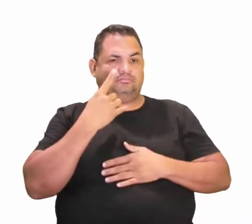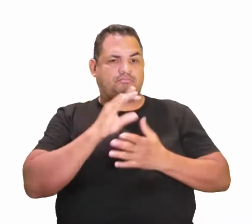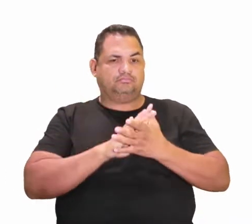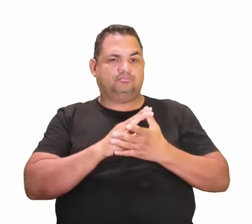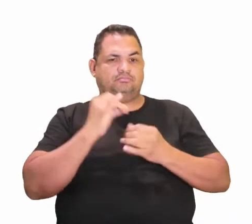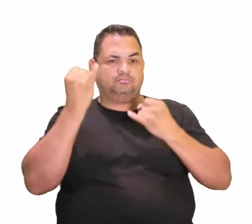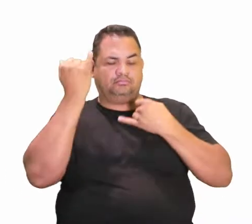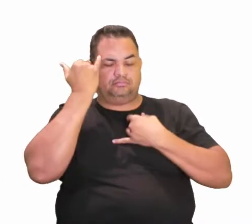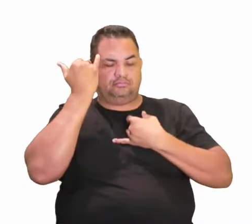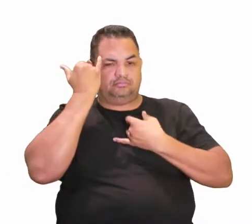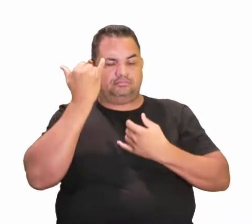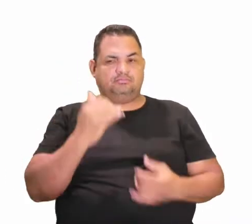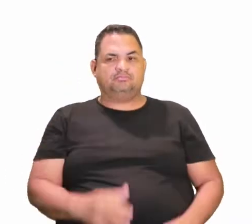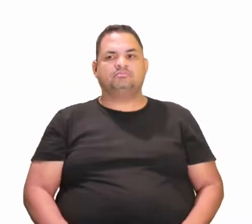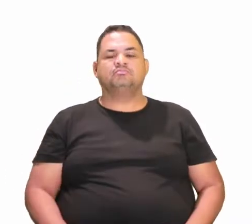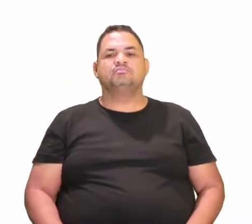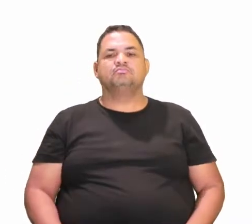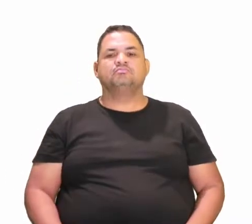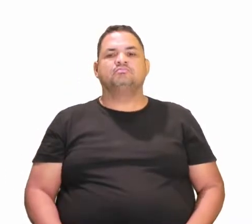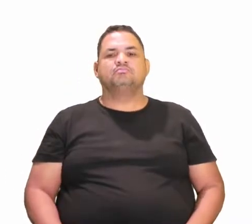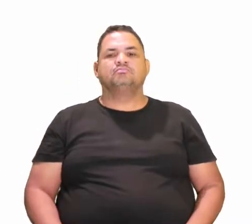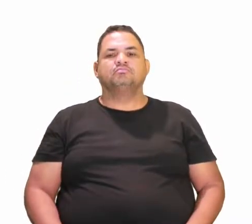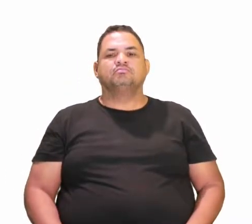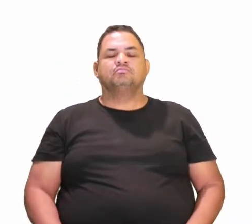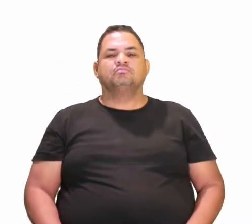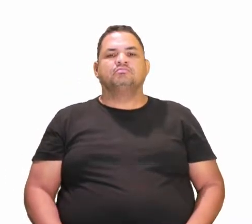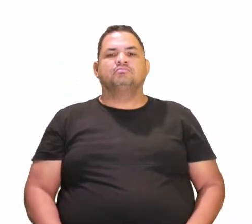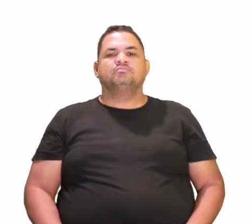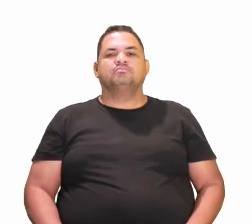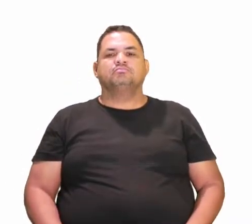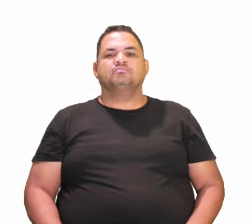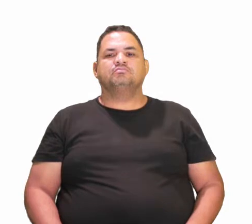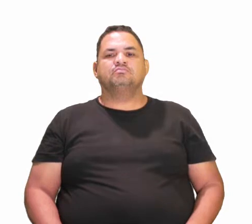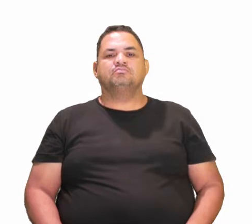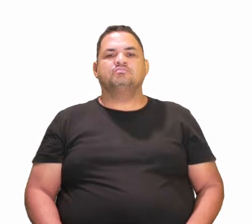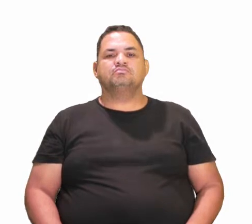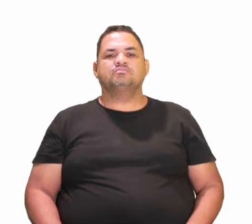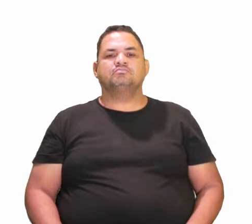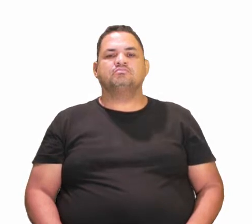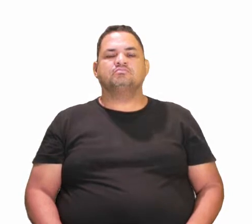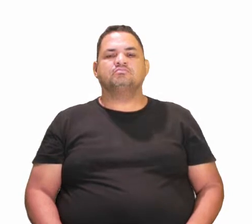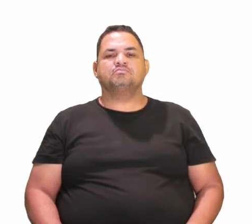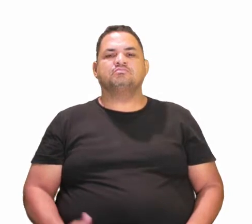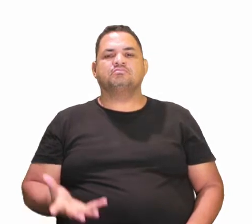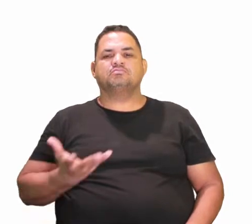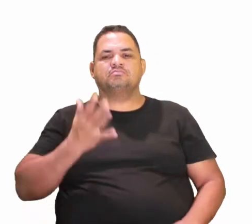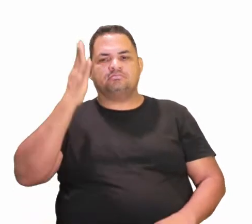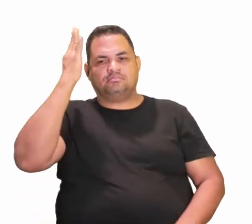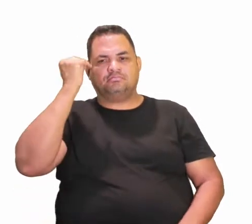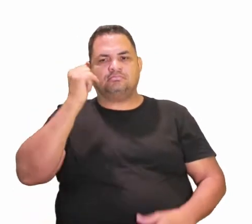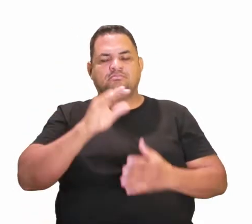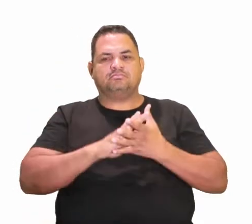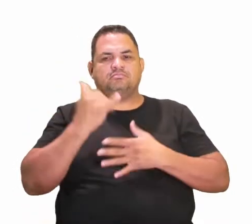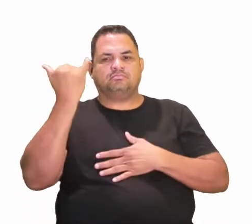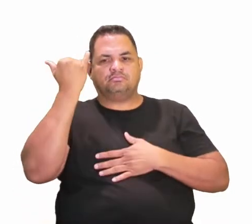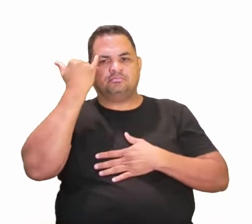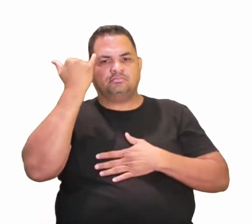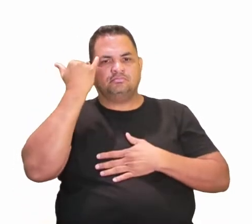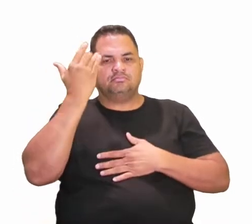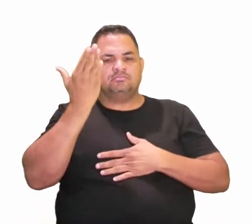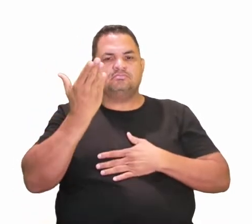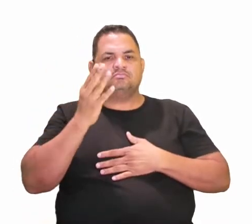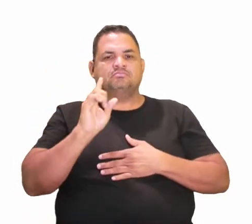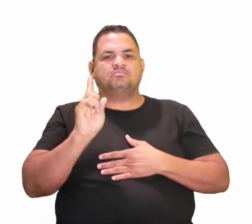aqui externing One e ela quer saber o seguinte qual a informação geralmente não